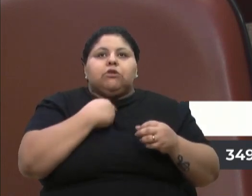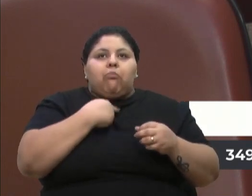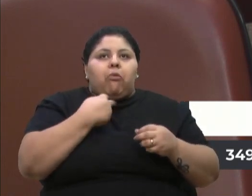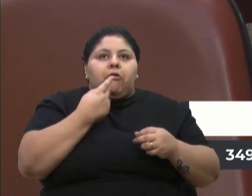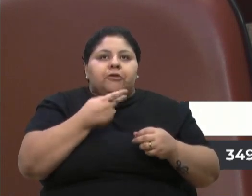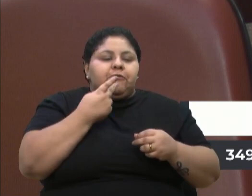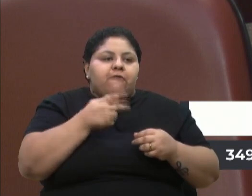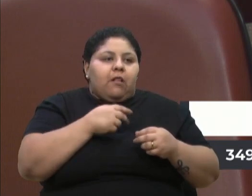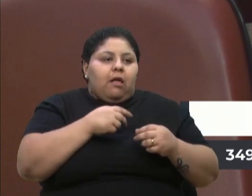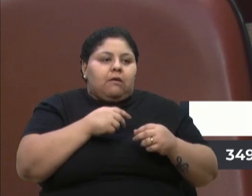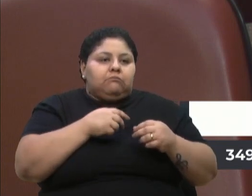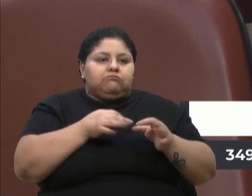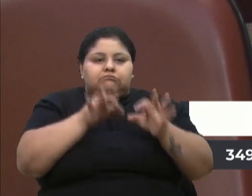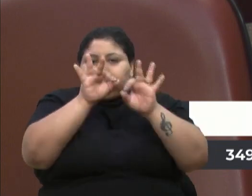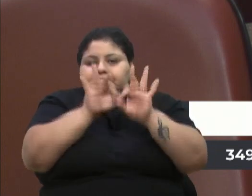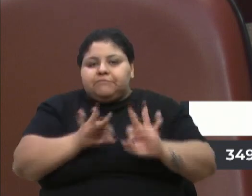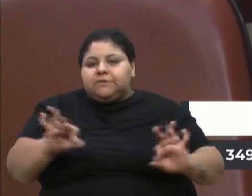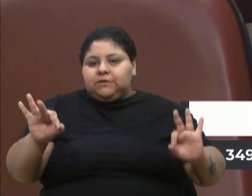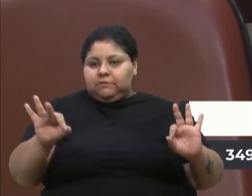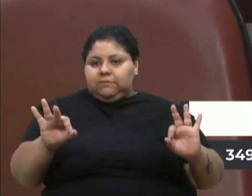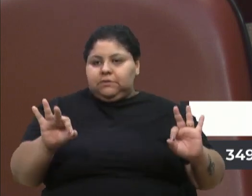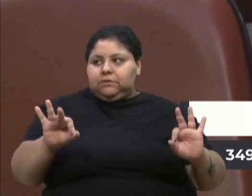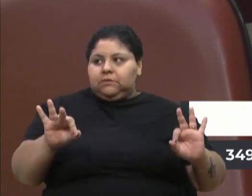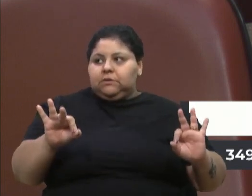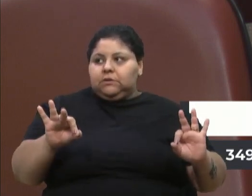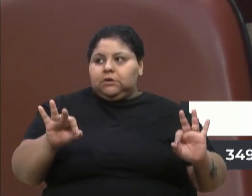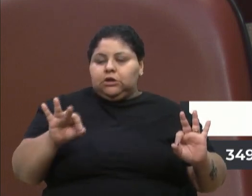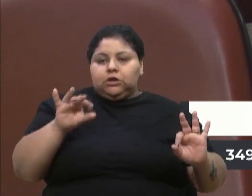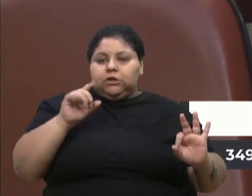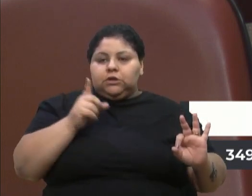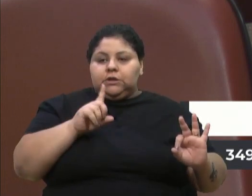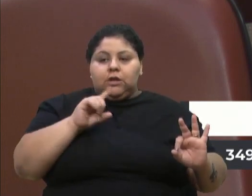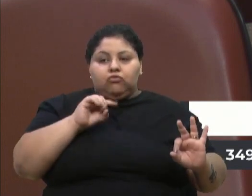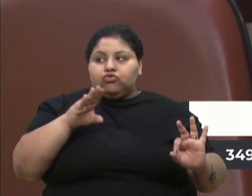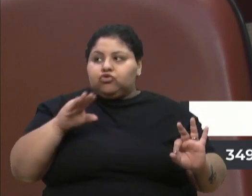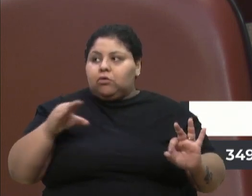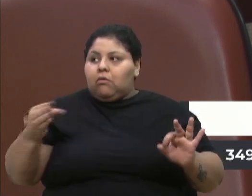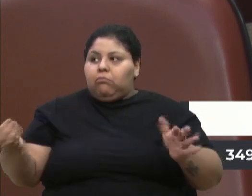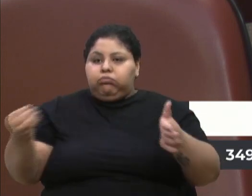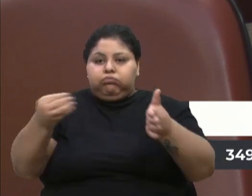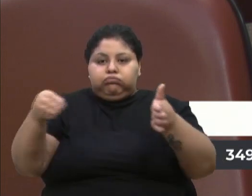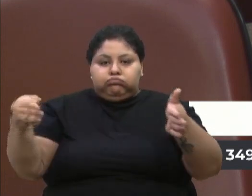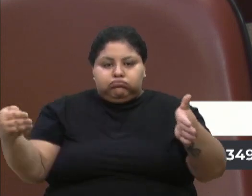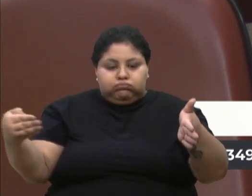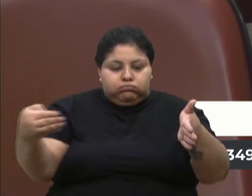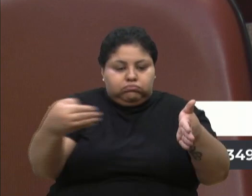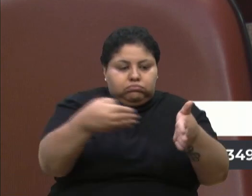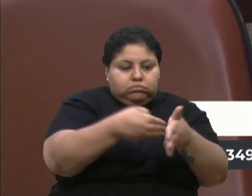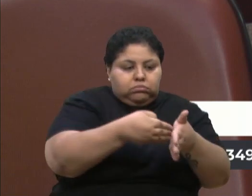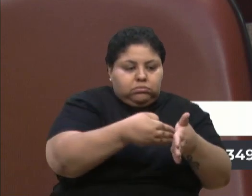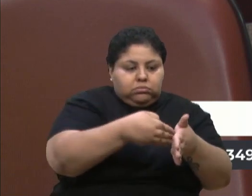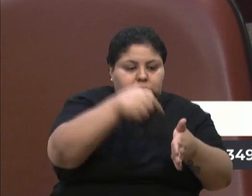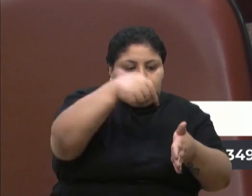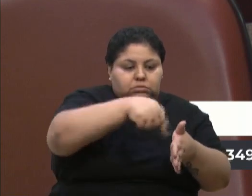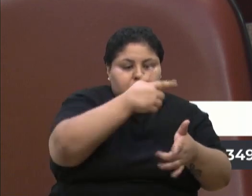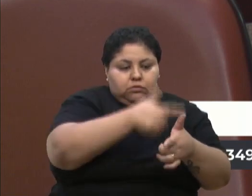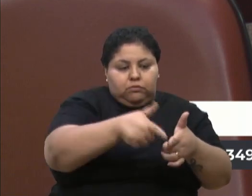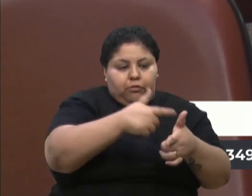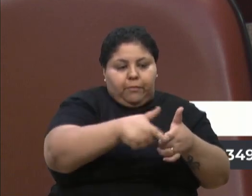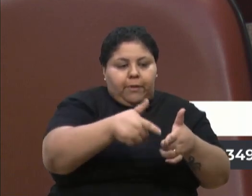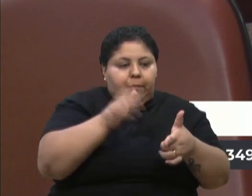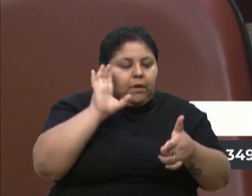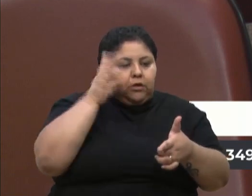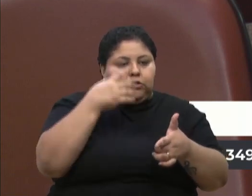que debater esses assuntos aqui e não simplesmente se colocar prazos e dizer, olha, eu quero que essa situação esteja resolvida em 30 e 60